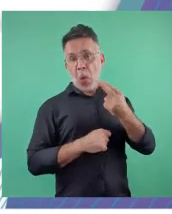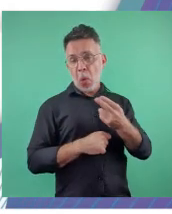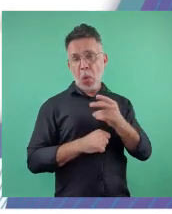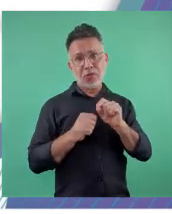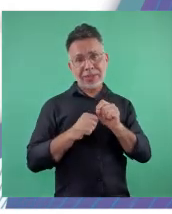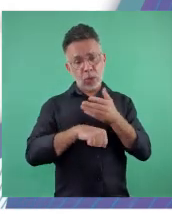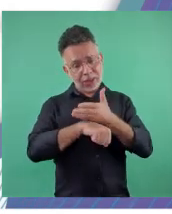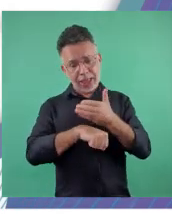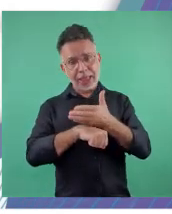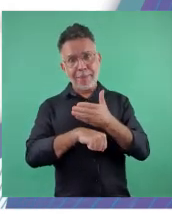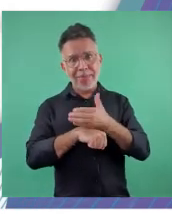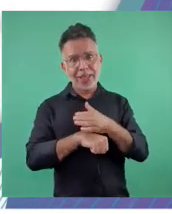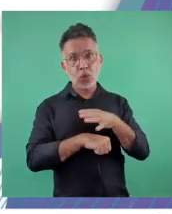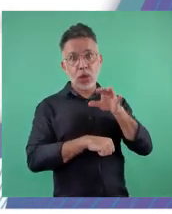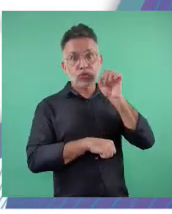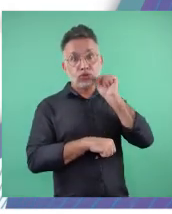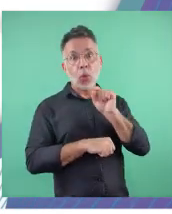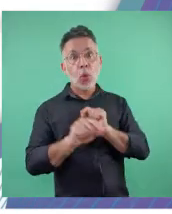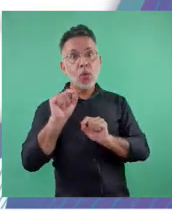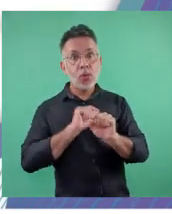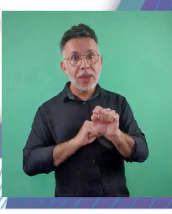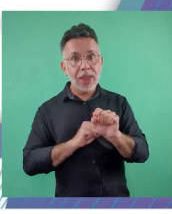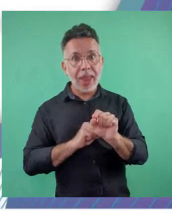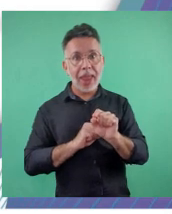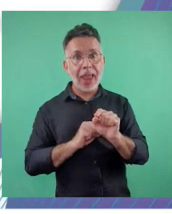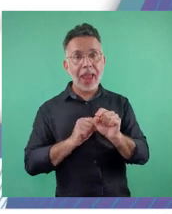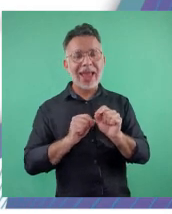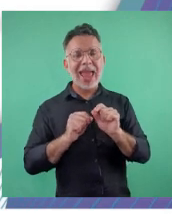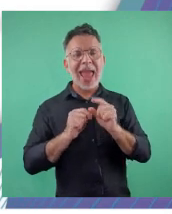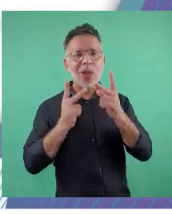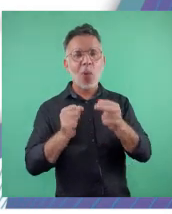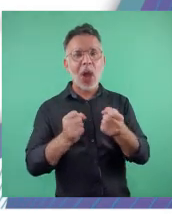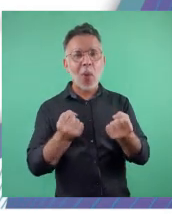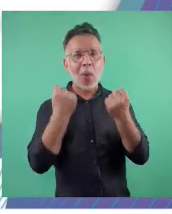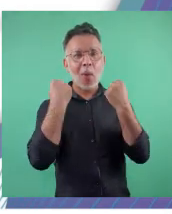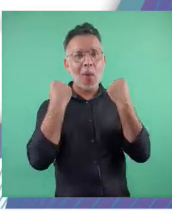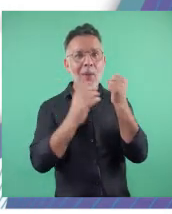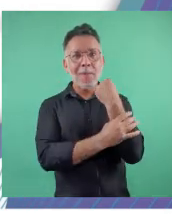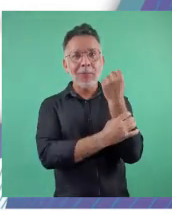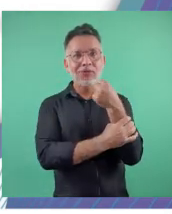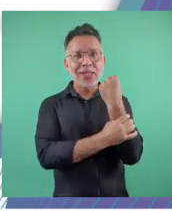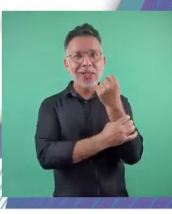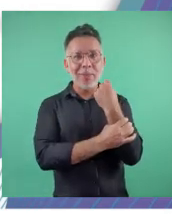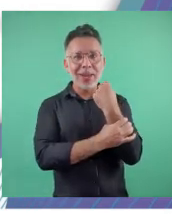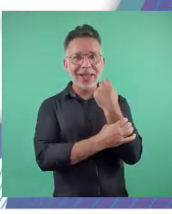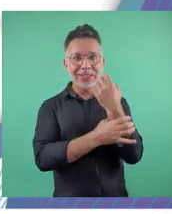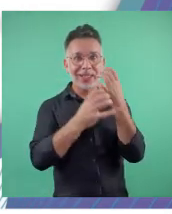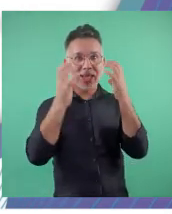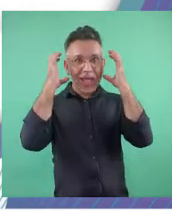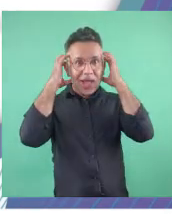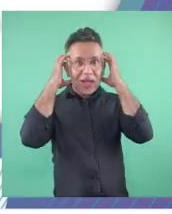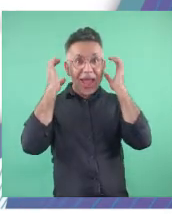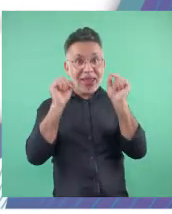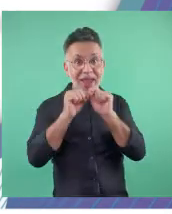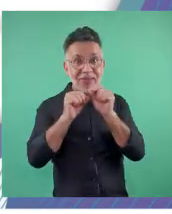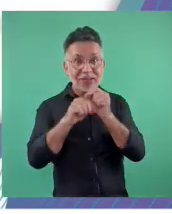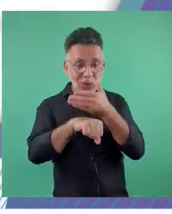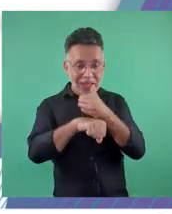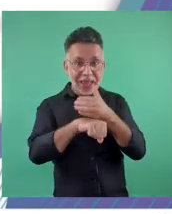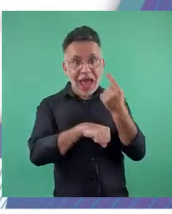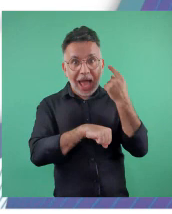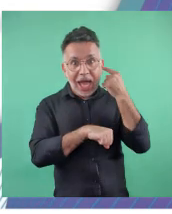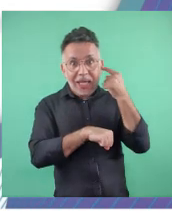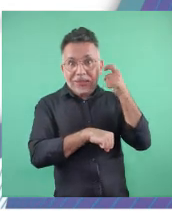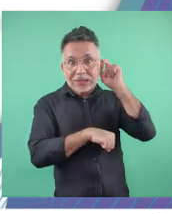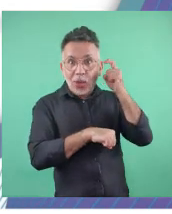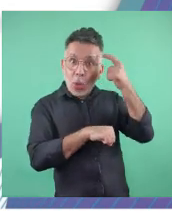amplificação, mas também fazer, por exemplo, um treinamento auditivo, que nada mais é do que uma fisioterapia de ouvido, que é treinar